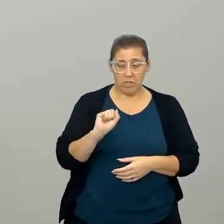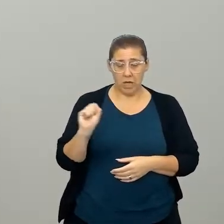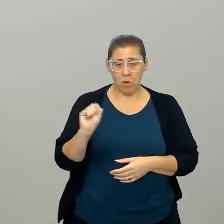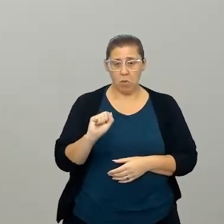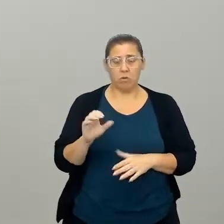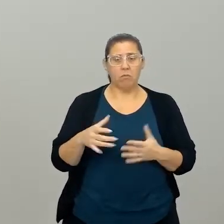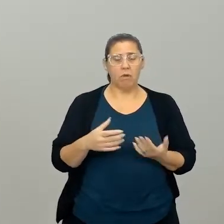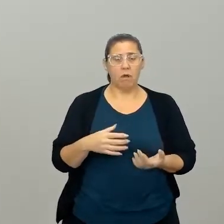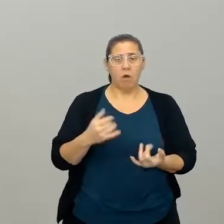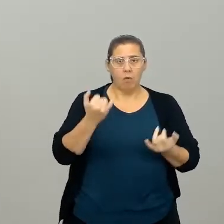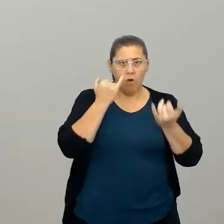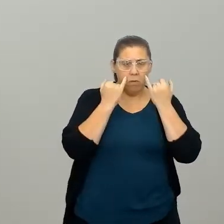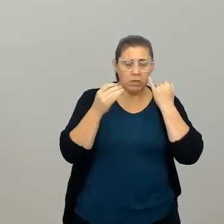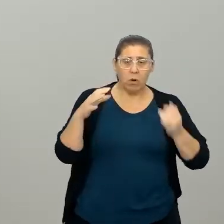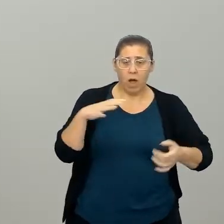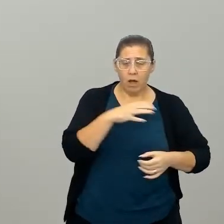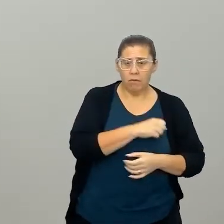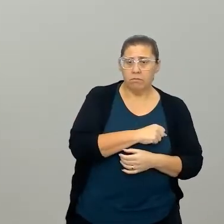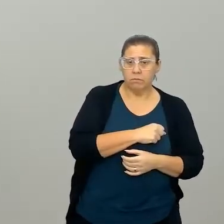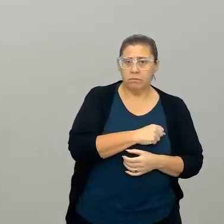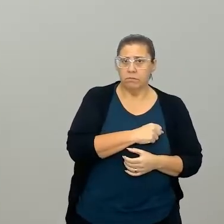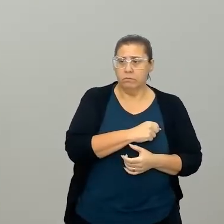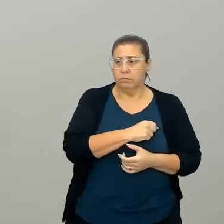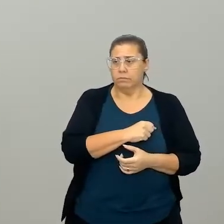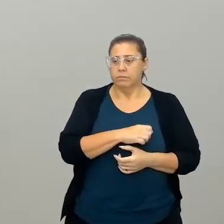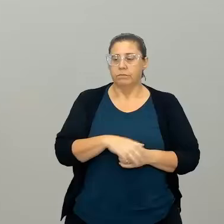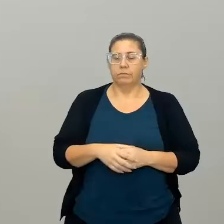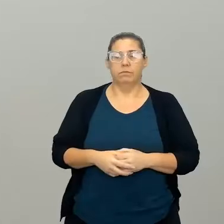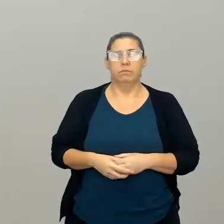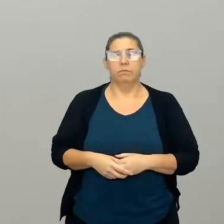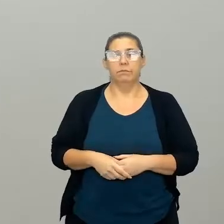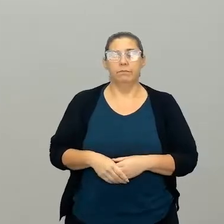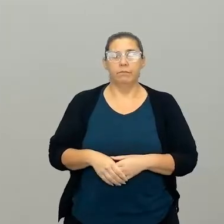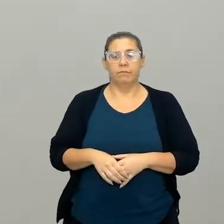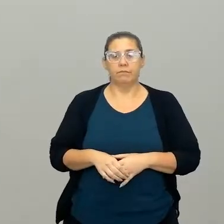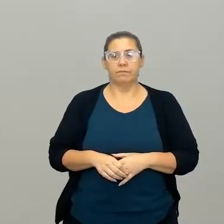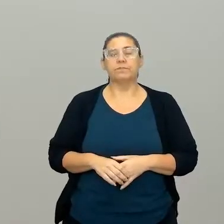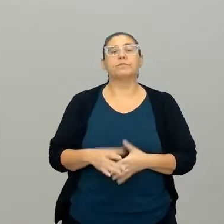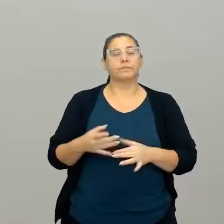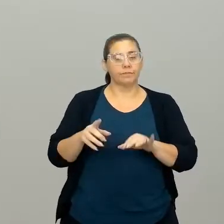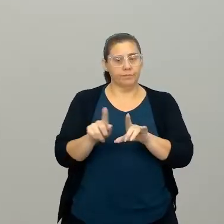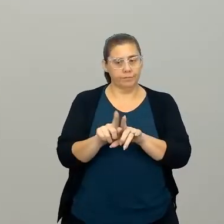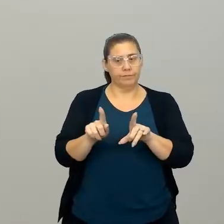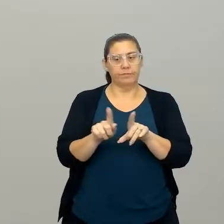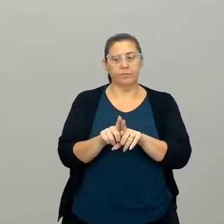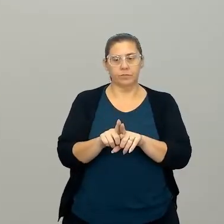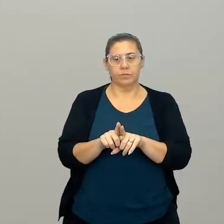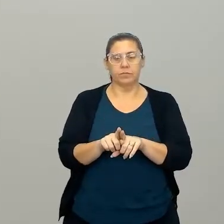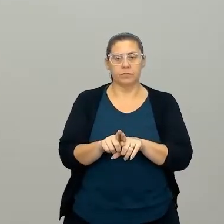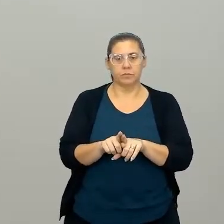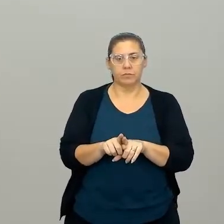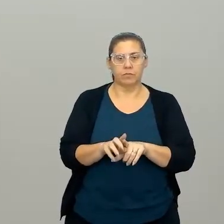dados aí e um fluxo gigantesco, né? Que também